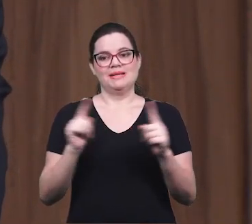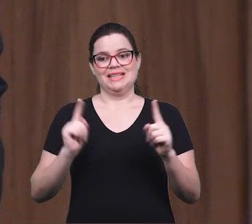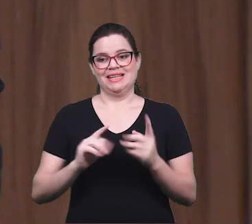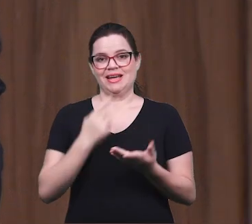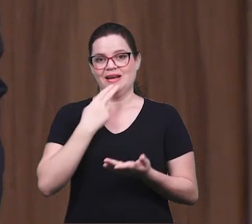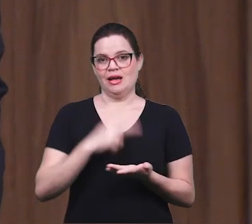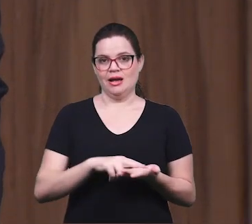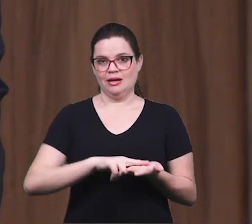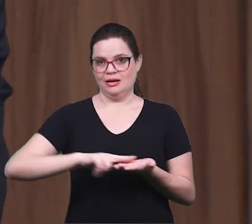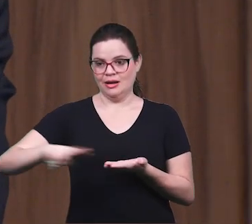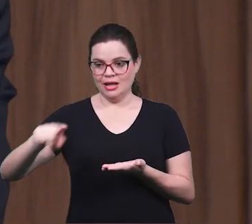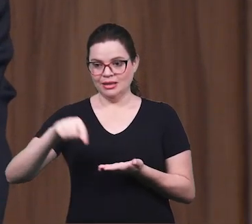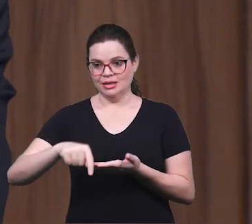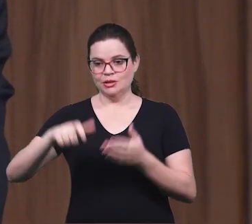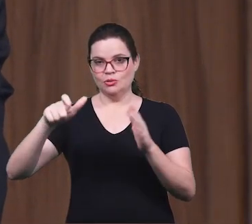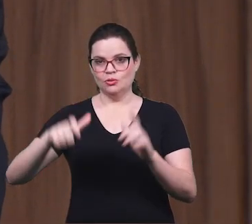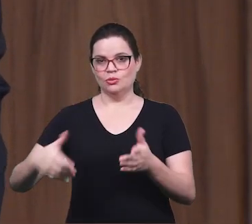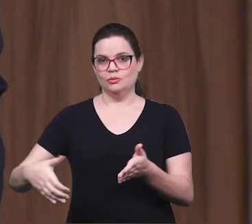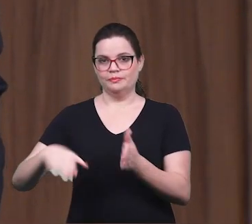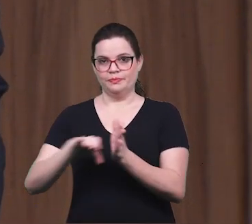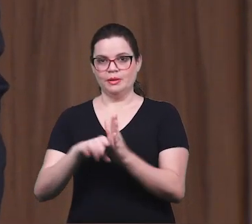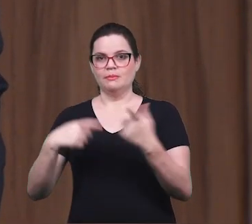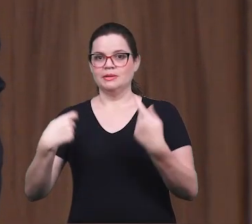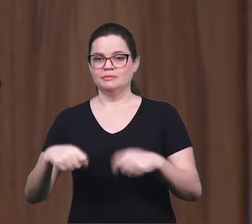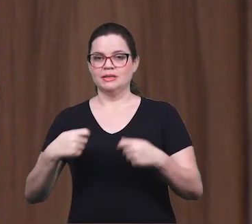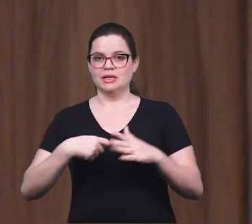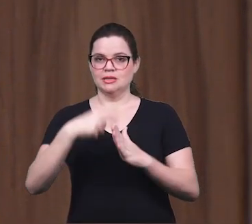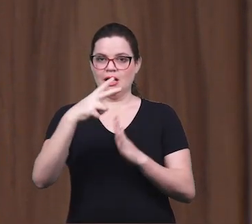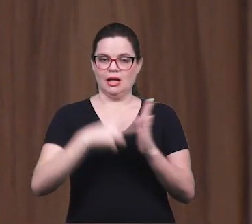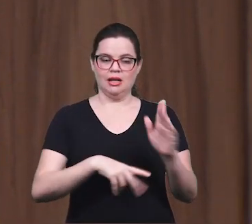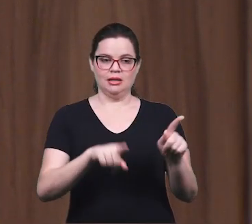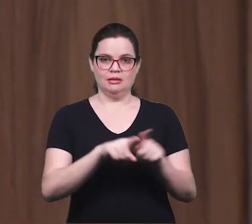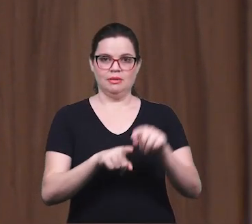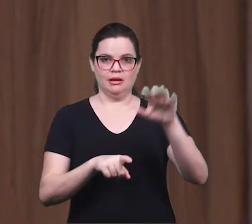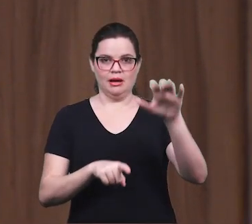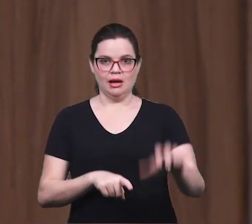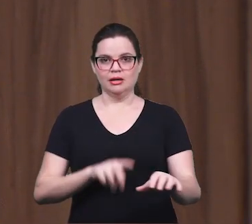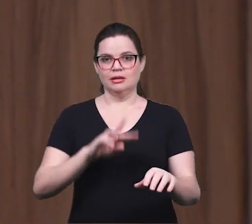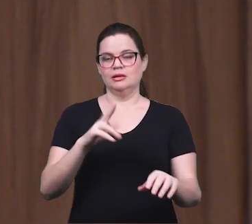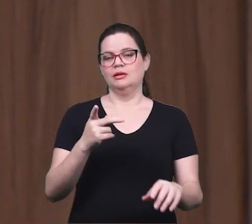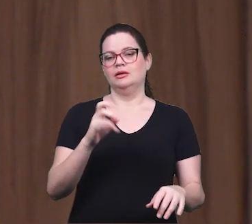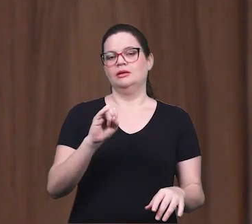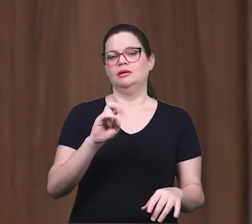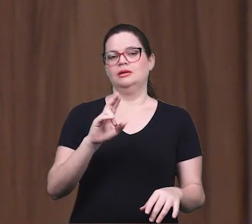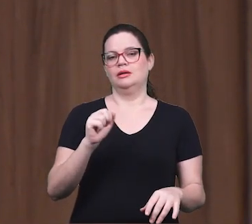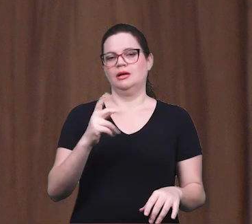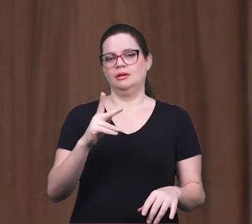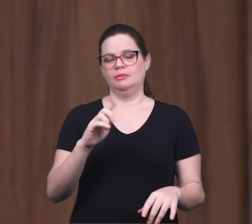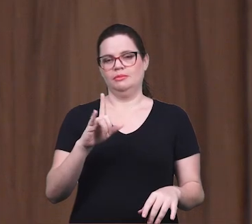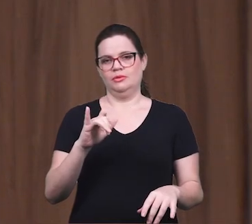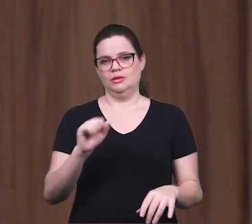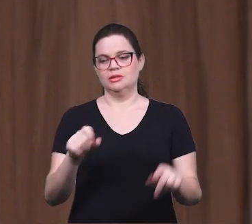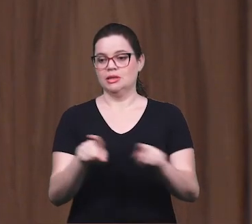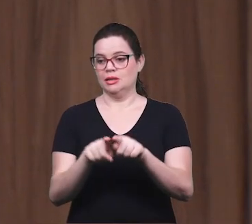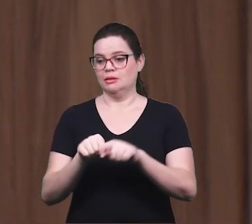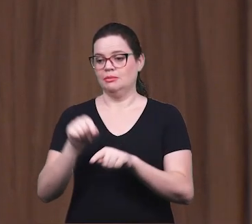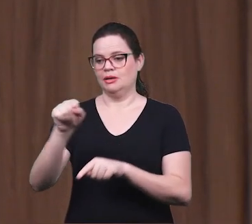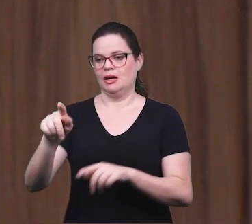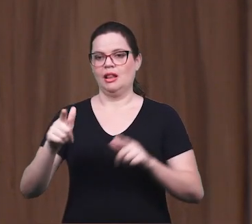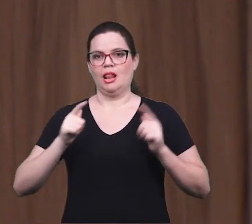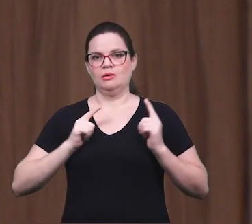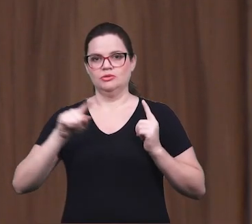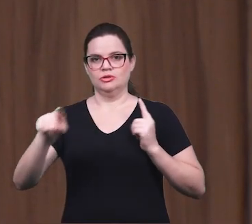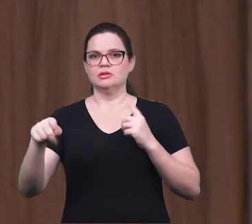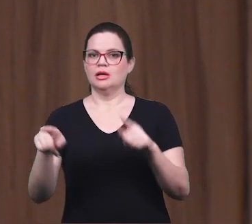em Hierápolis e em Laodiceia. Aliás, isso para nós é um fato até importante,